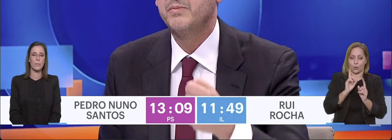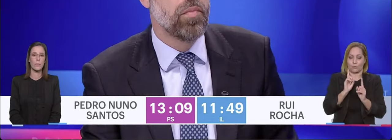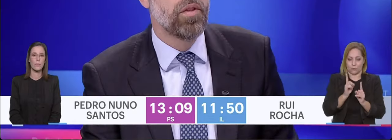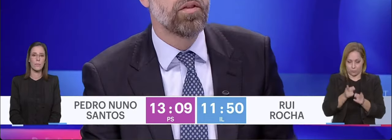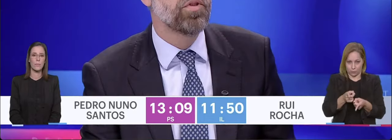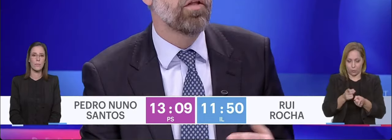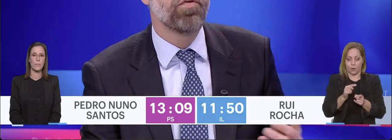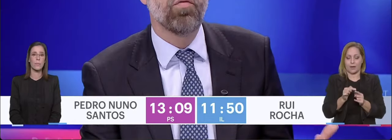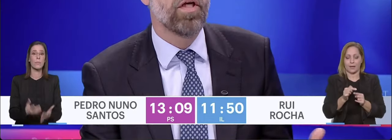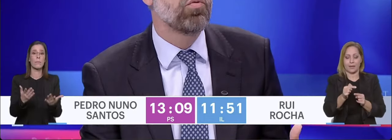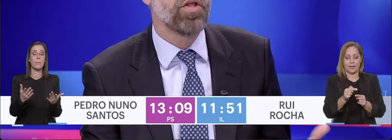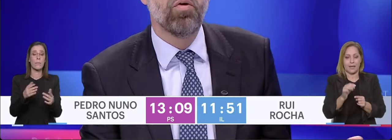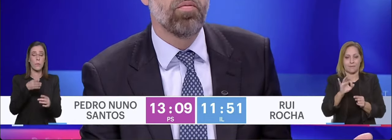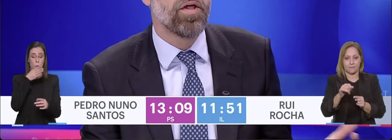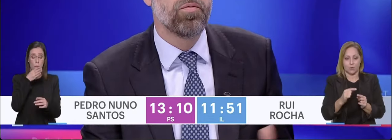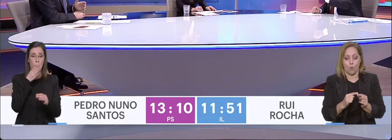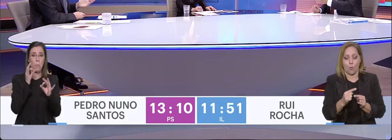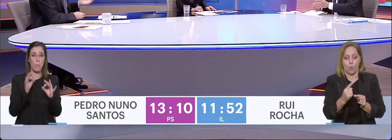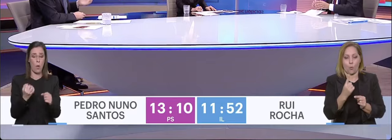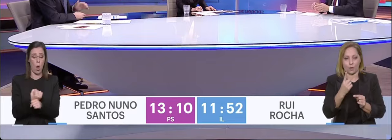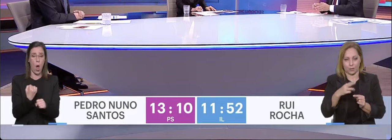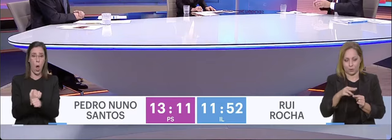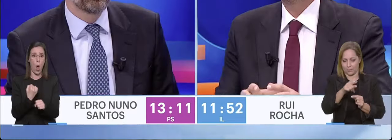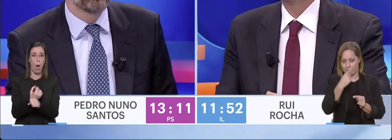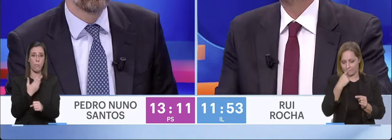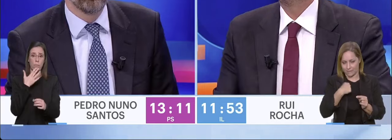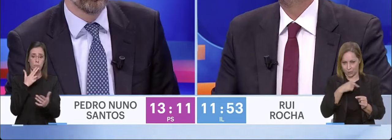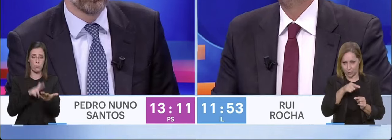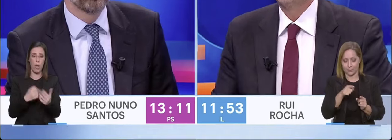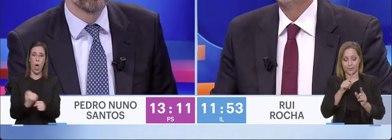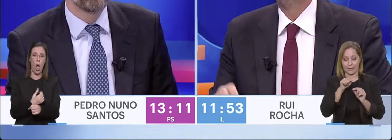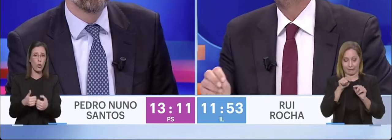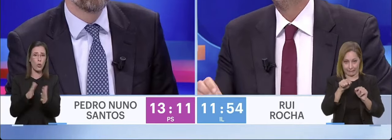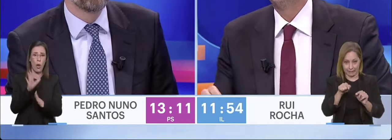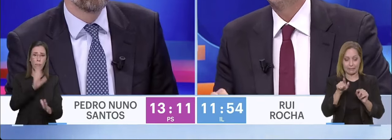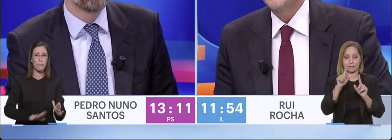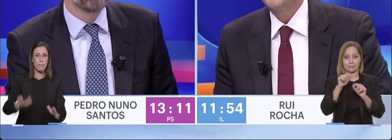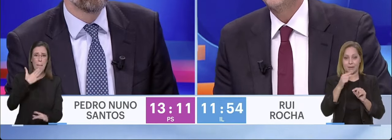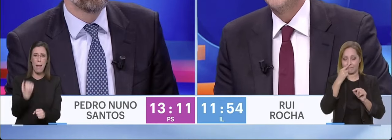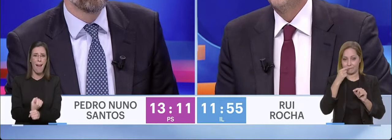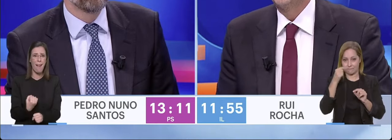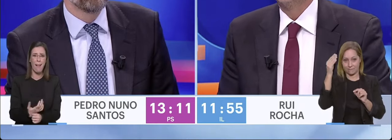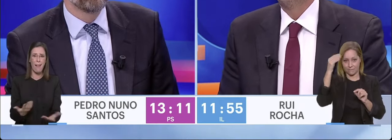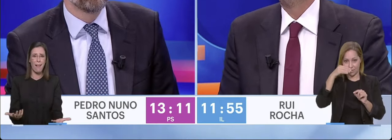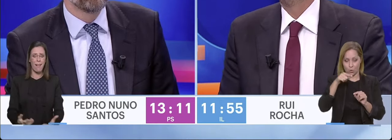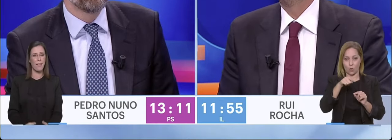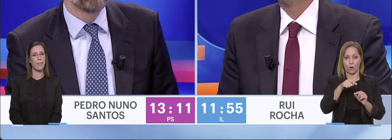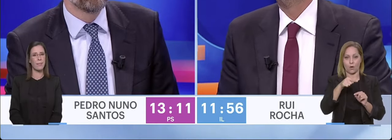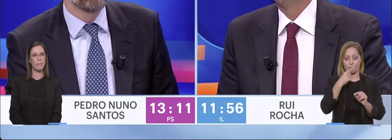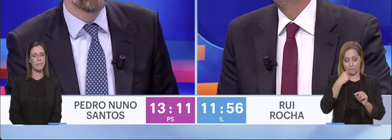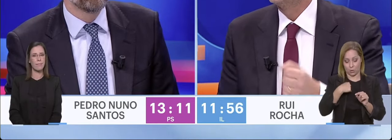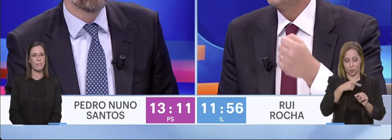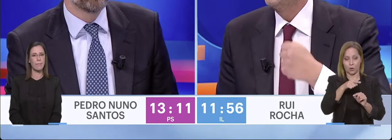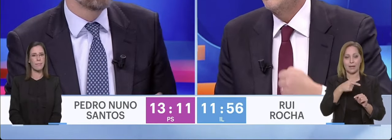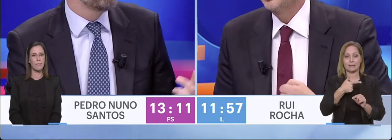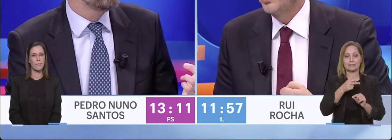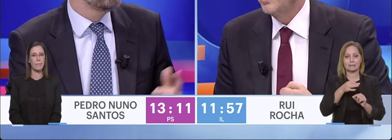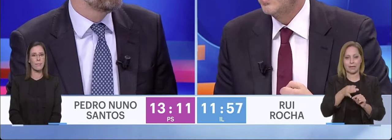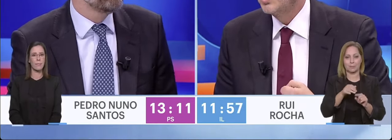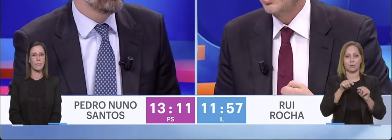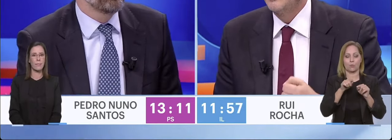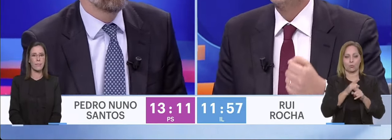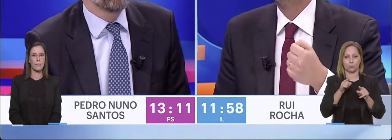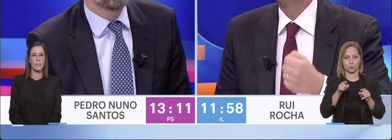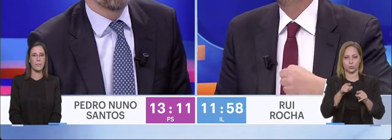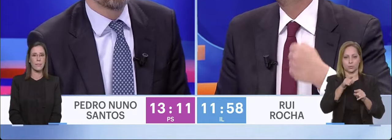foi incompetente em obra no país Pedro nun Santos foi incompetente e falhou na TAP Porque Pedro no Santos prometeu aos